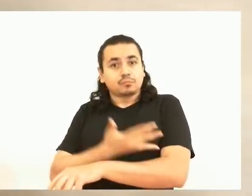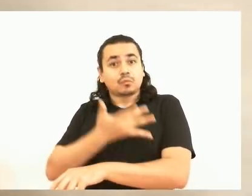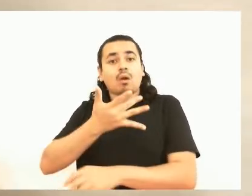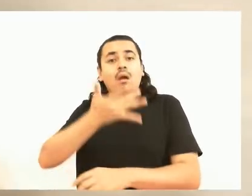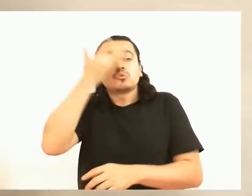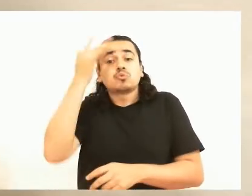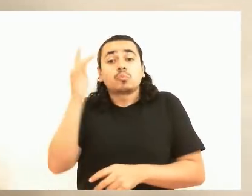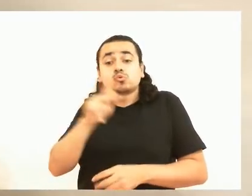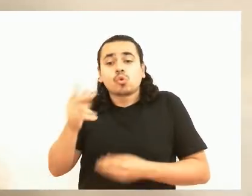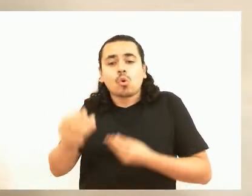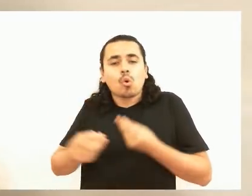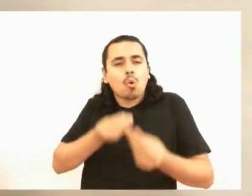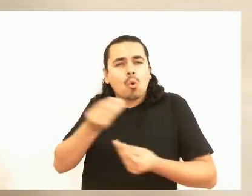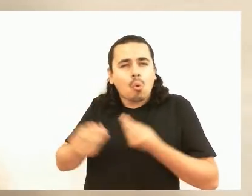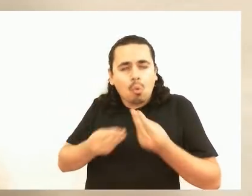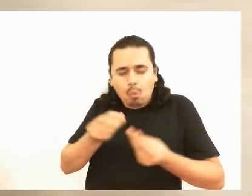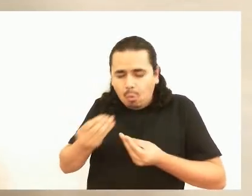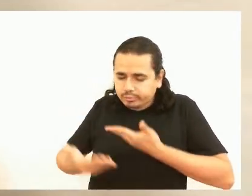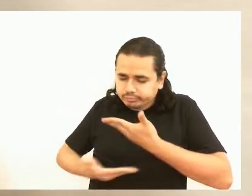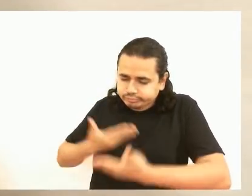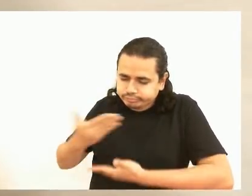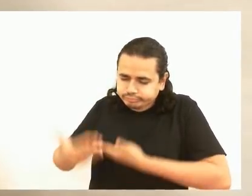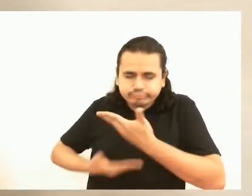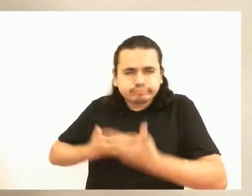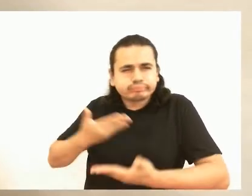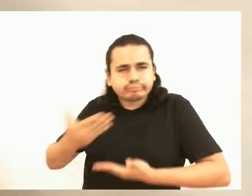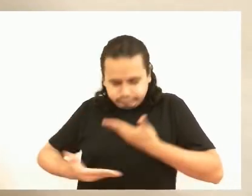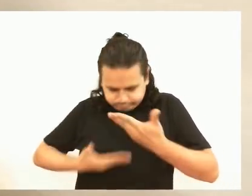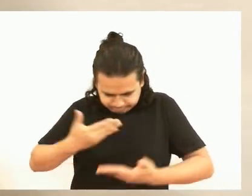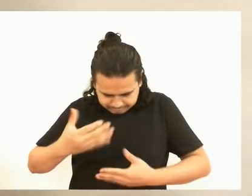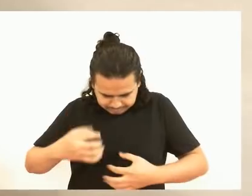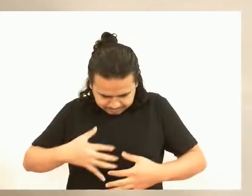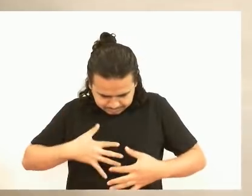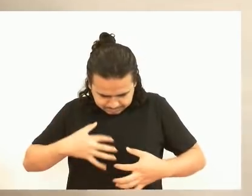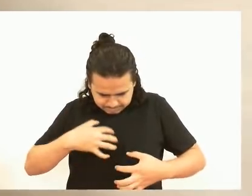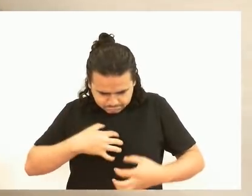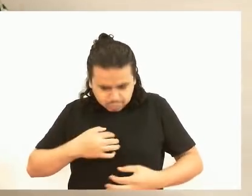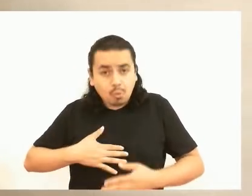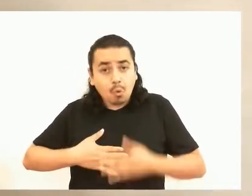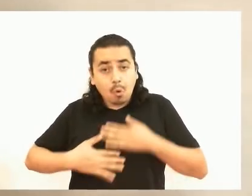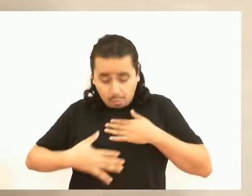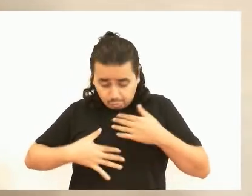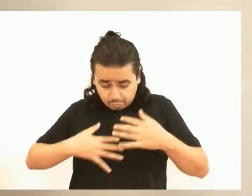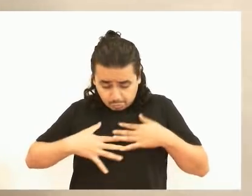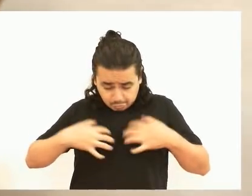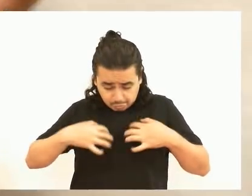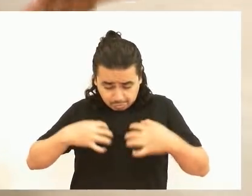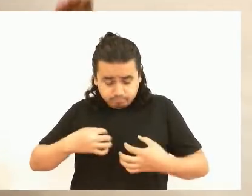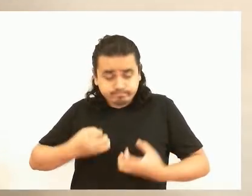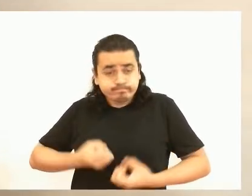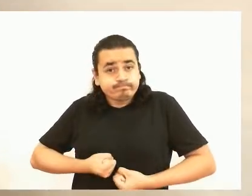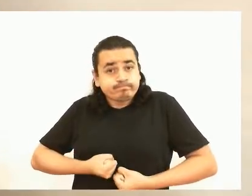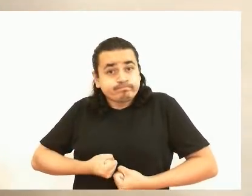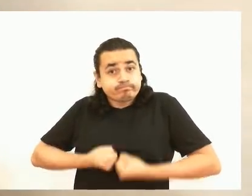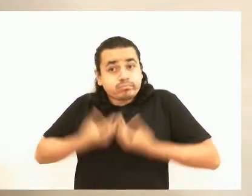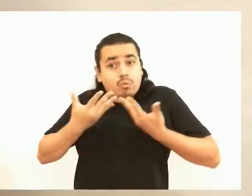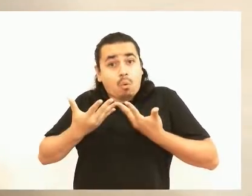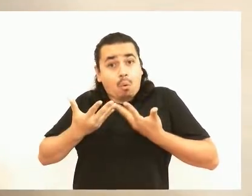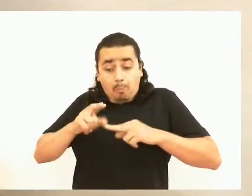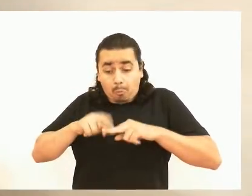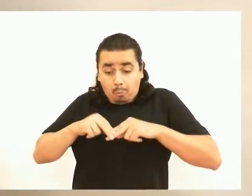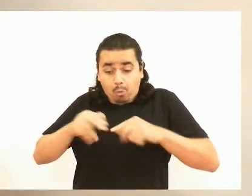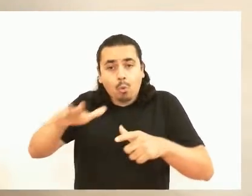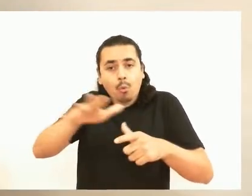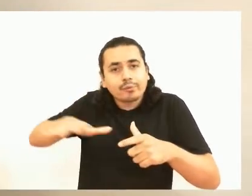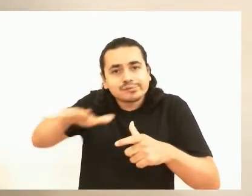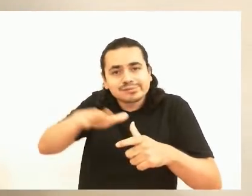sendo educado pelo pelo corpo sensível na existência porque nós estamos muito à nestlé aziados